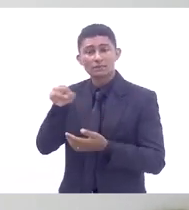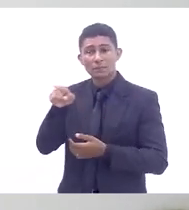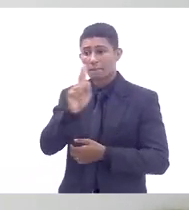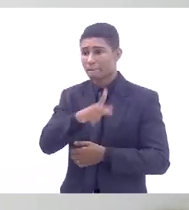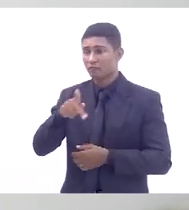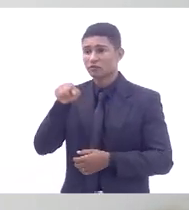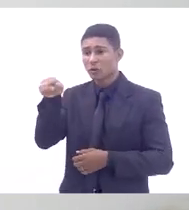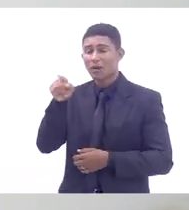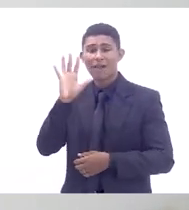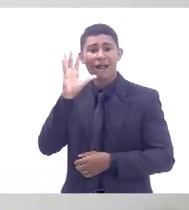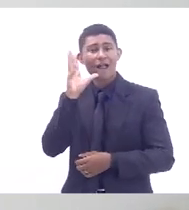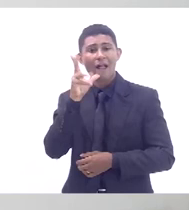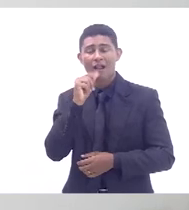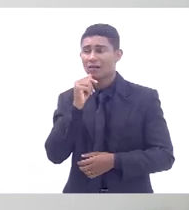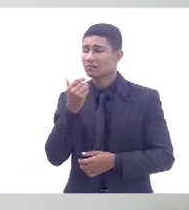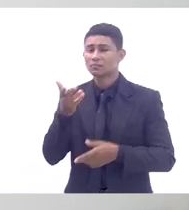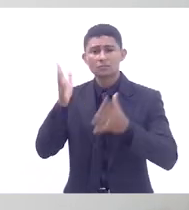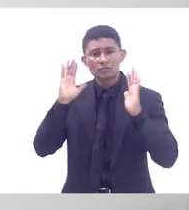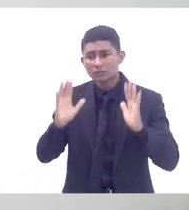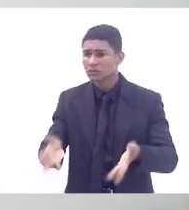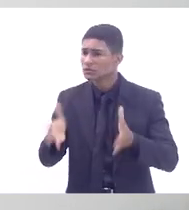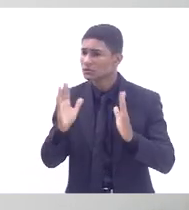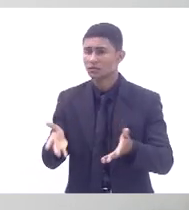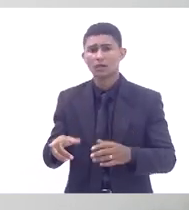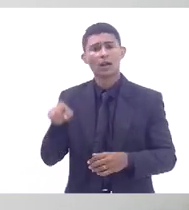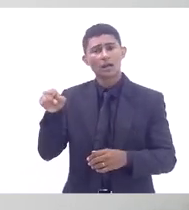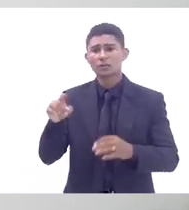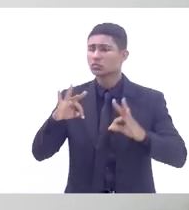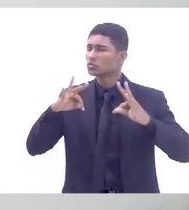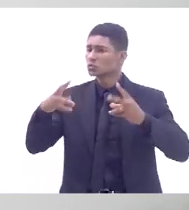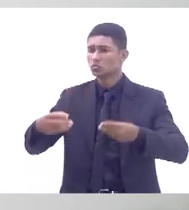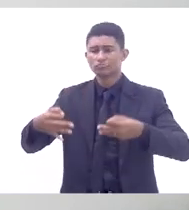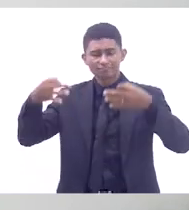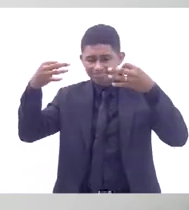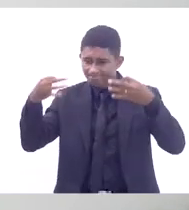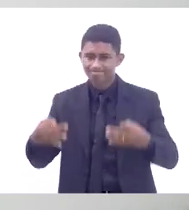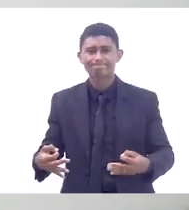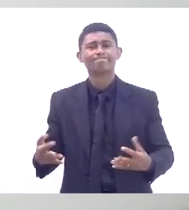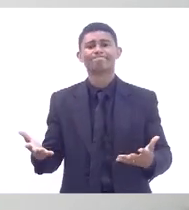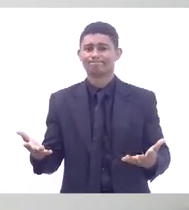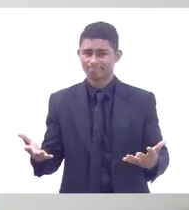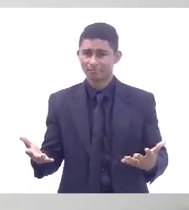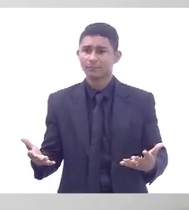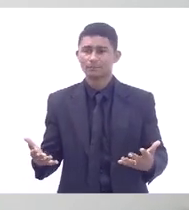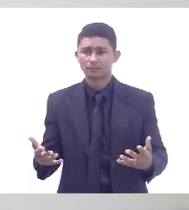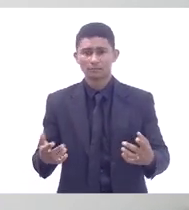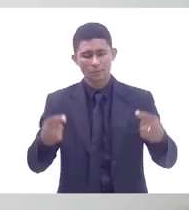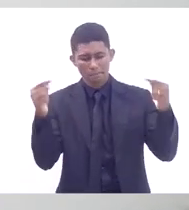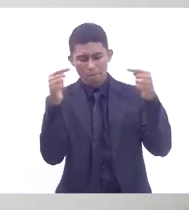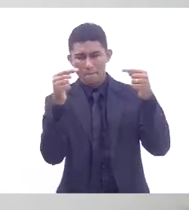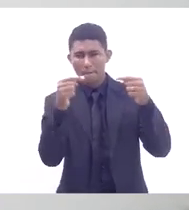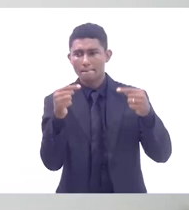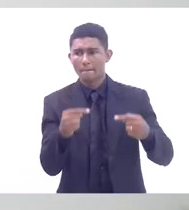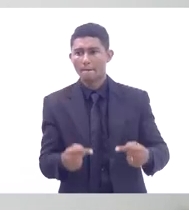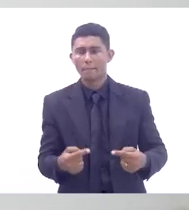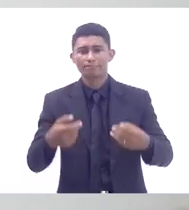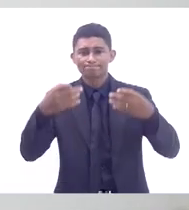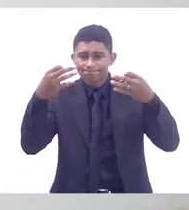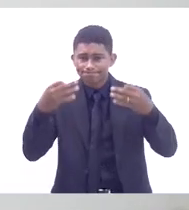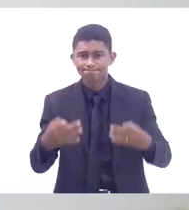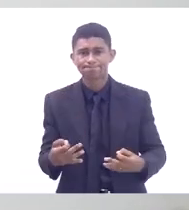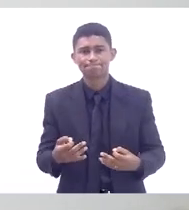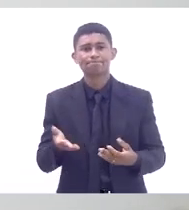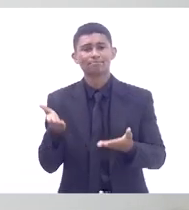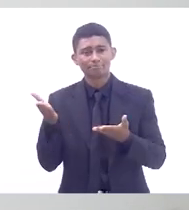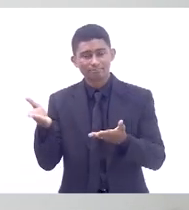tempo todo com já os requisitos da orientação as todos os requisitos que são necessários para o primeiro enquadramento no ENEM as